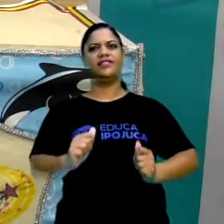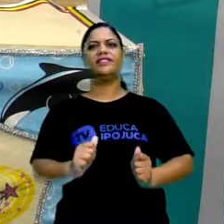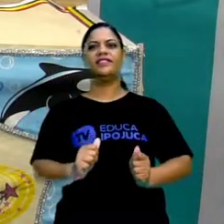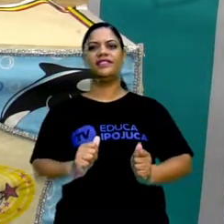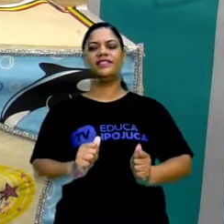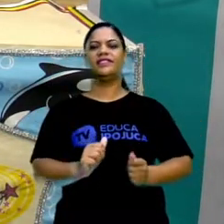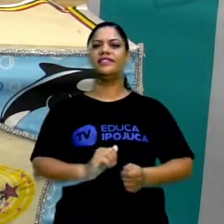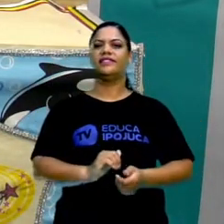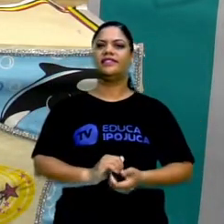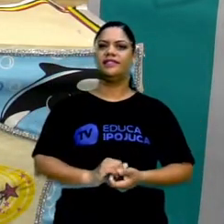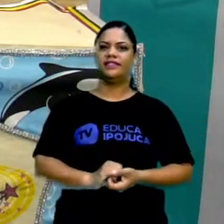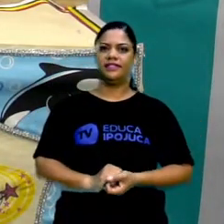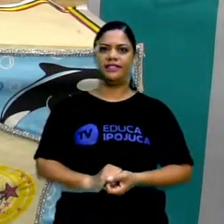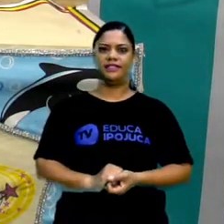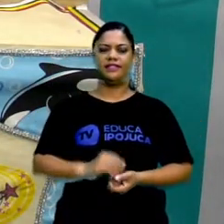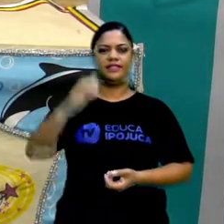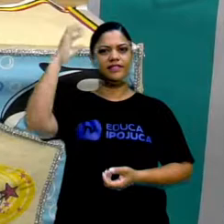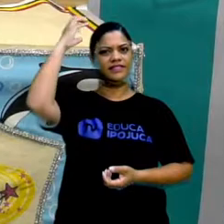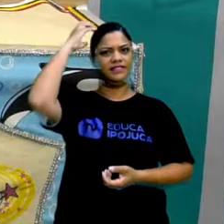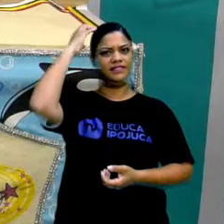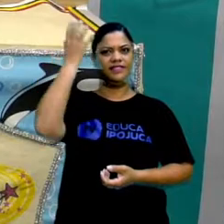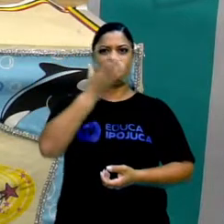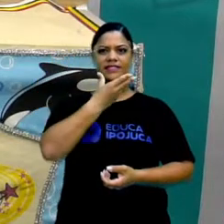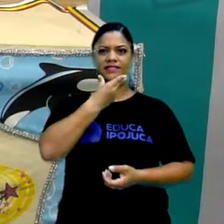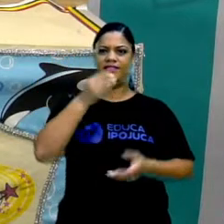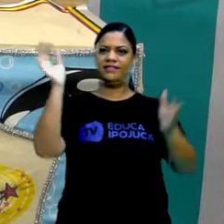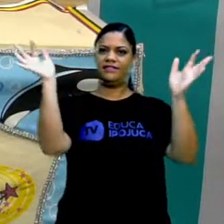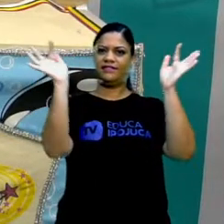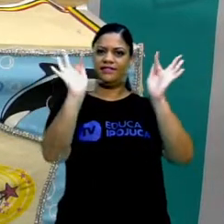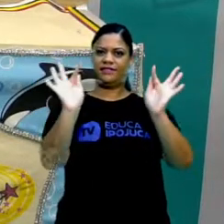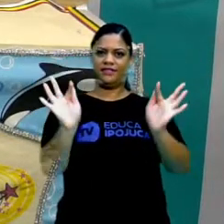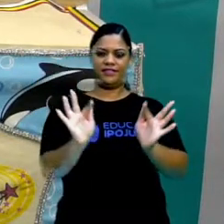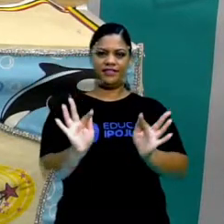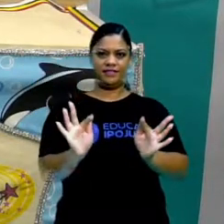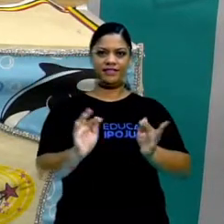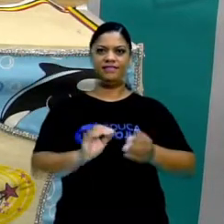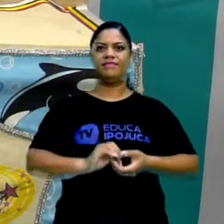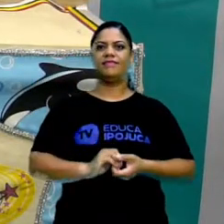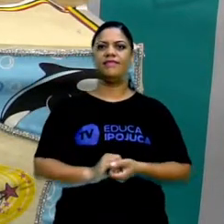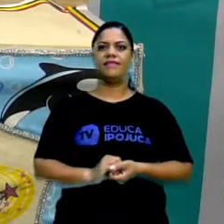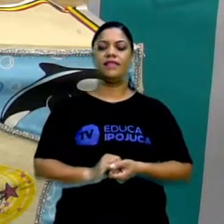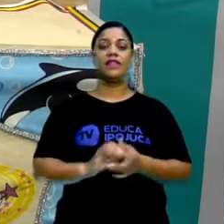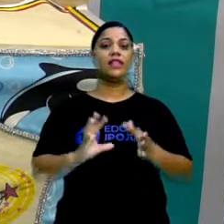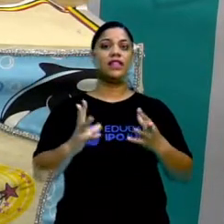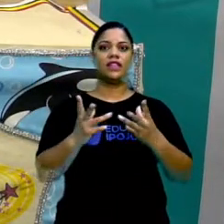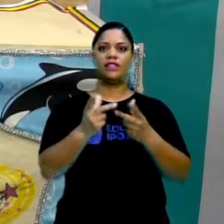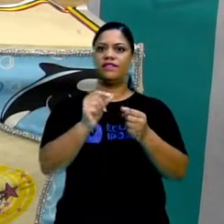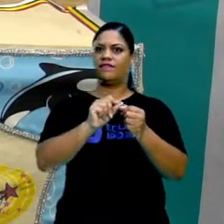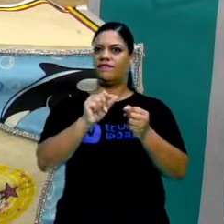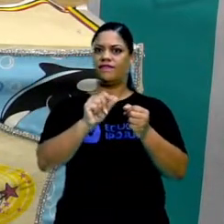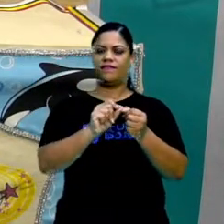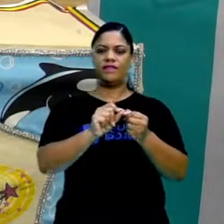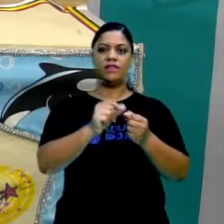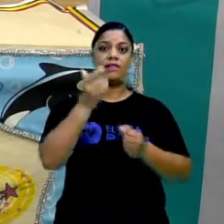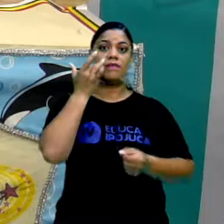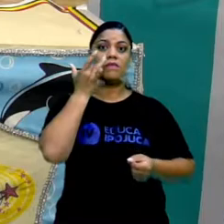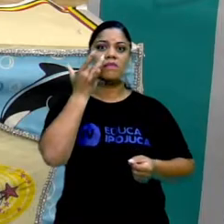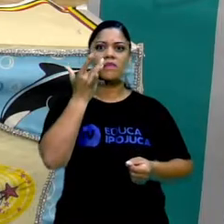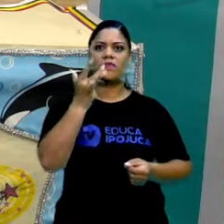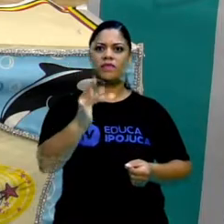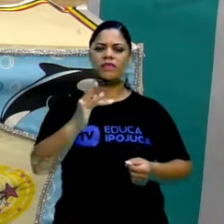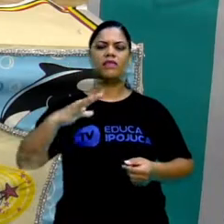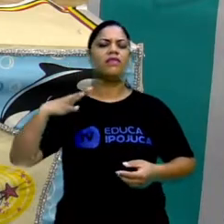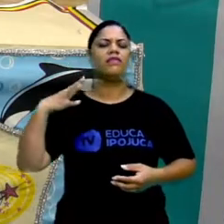uma estátua do príncipe feliz. Essa estátua era toda feita de ouro, era